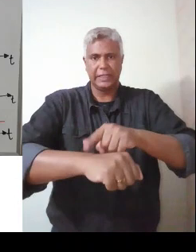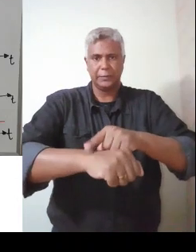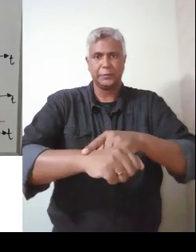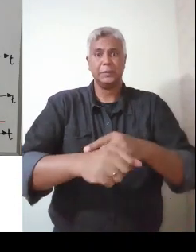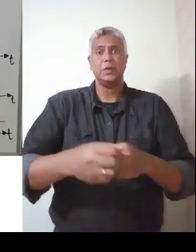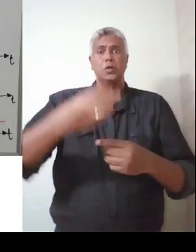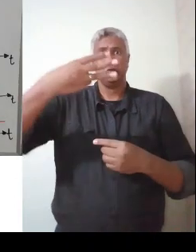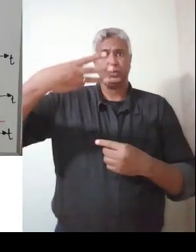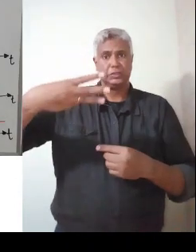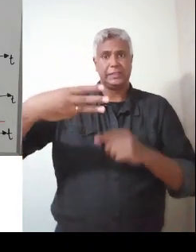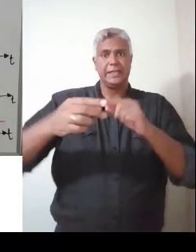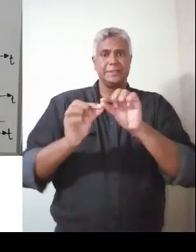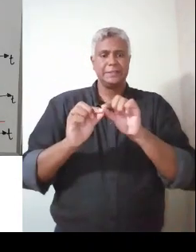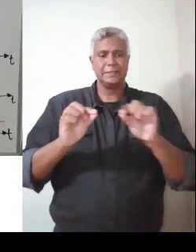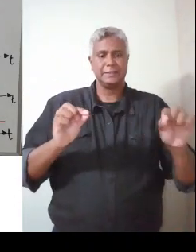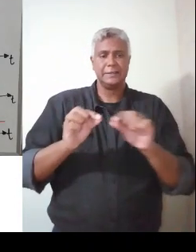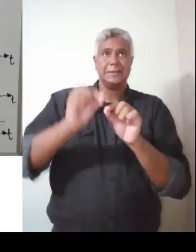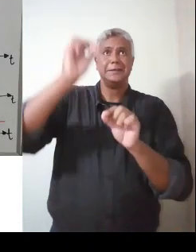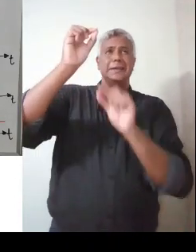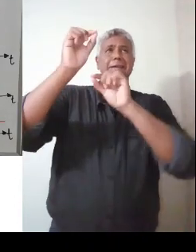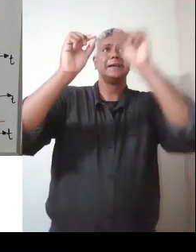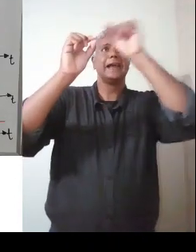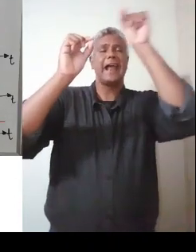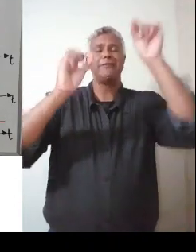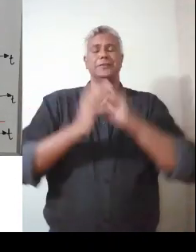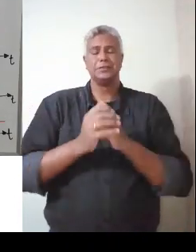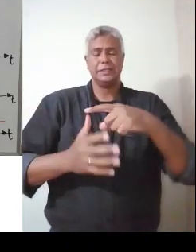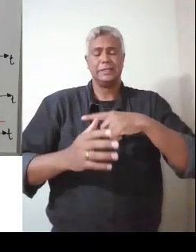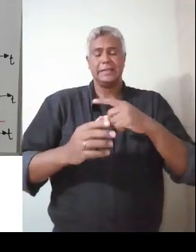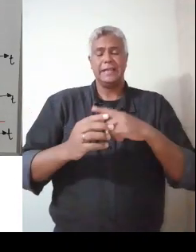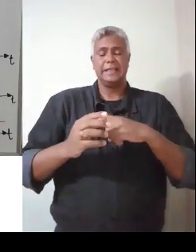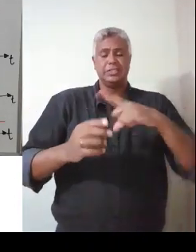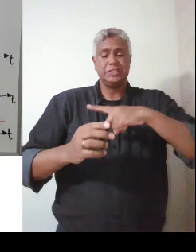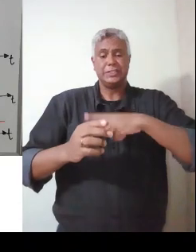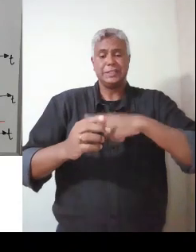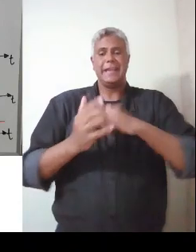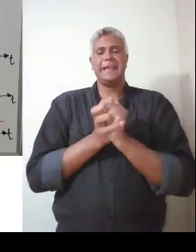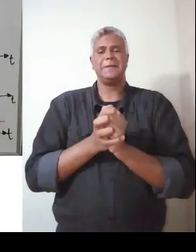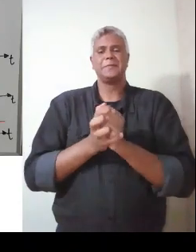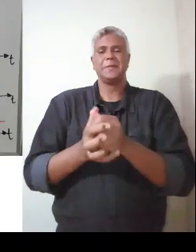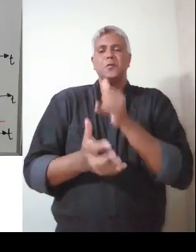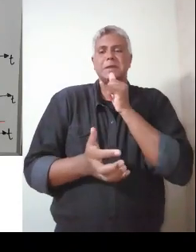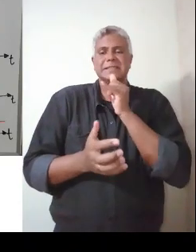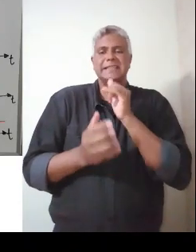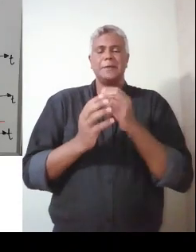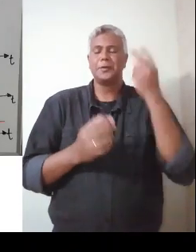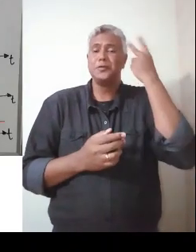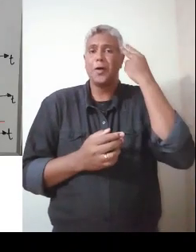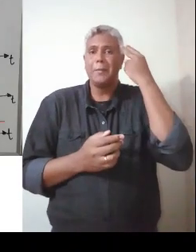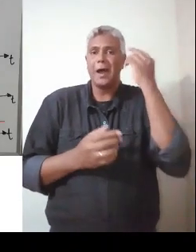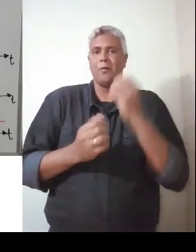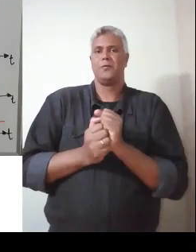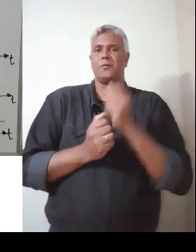3 gráficos têm uma identificação em comum que é importante de vocês aprenderem ao fazerem a leitura de